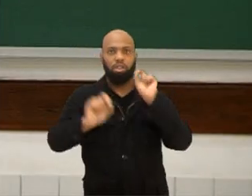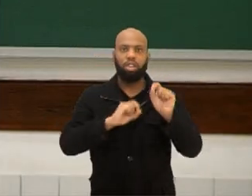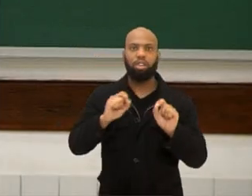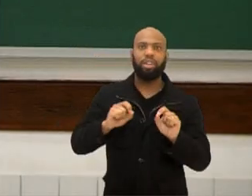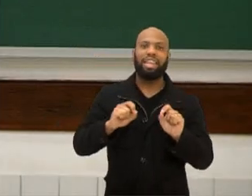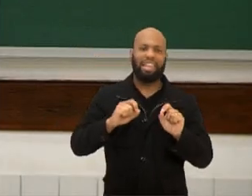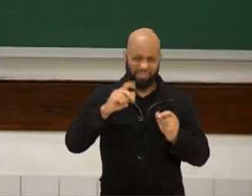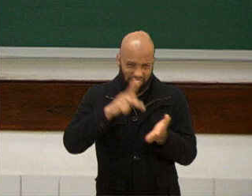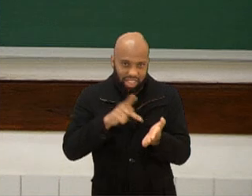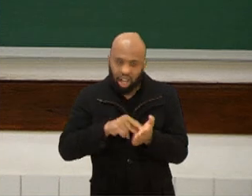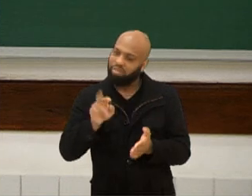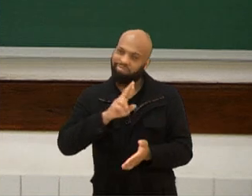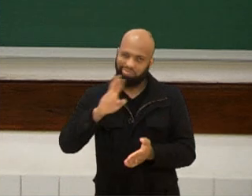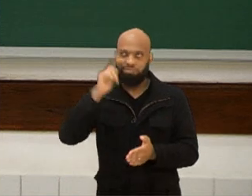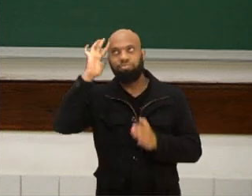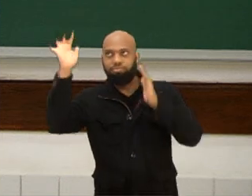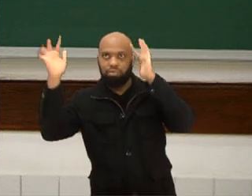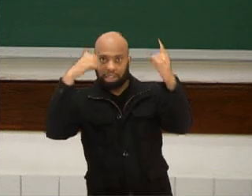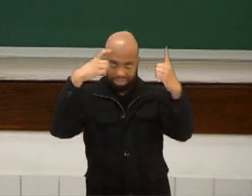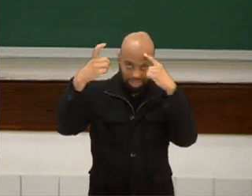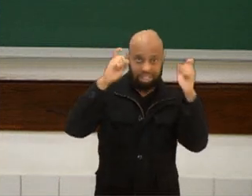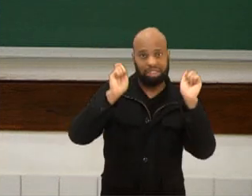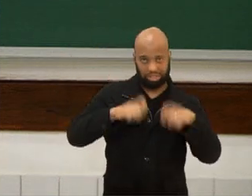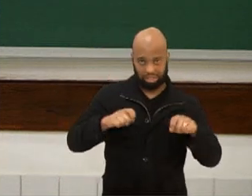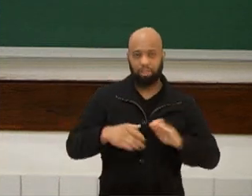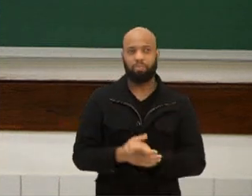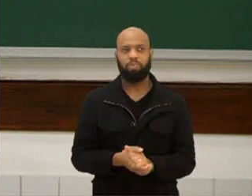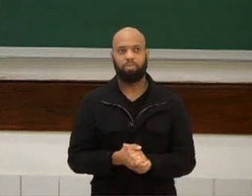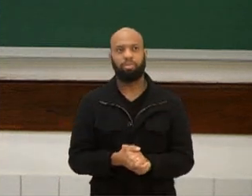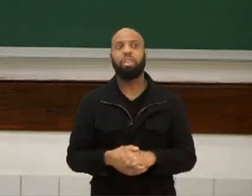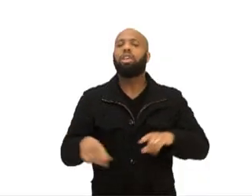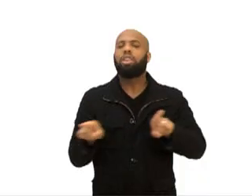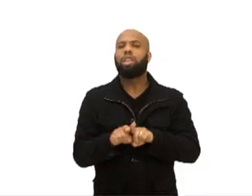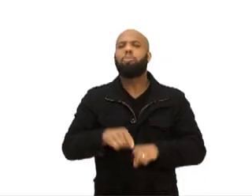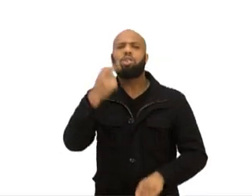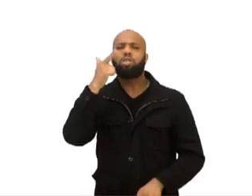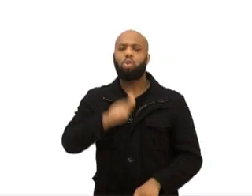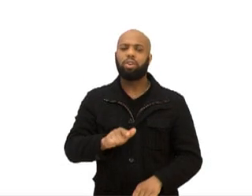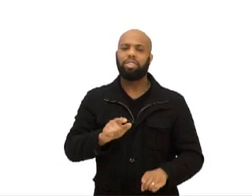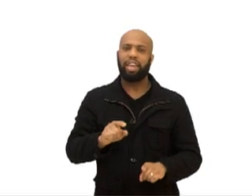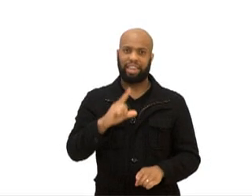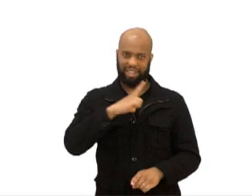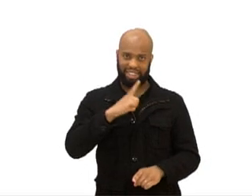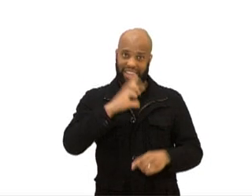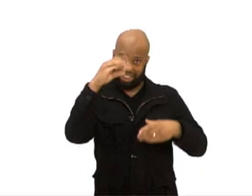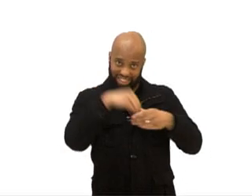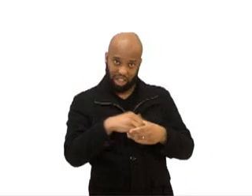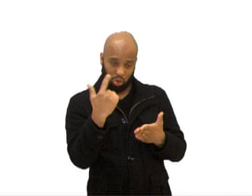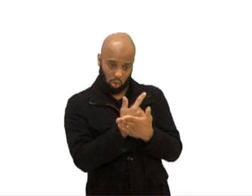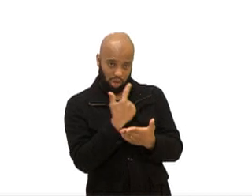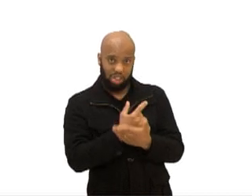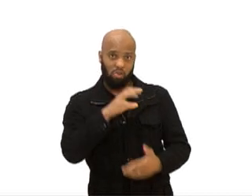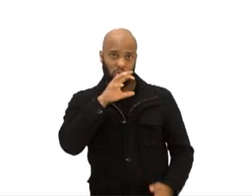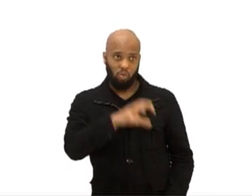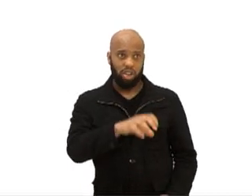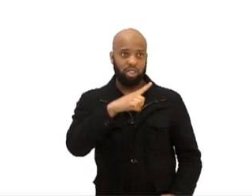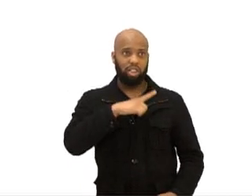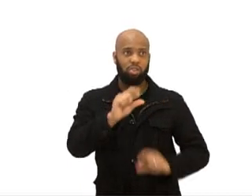é fantasioso, certo? Que não é verossímil. É possível encontrar em romances de fantasia